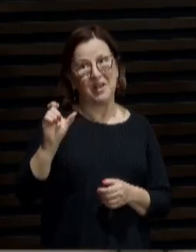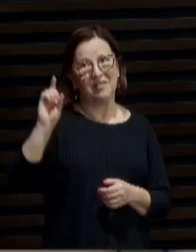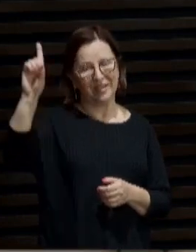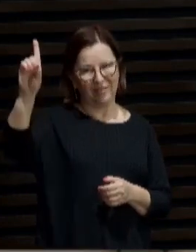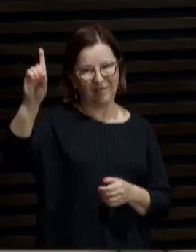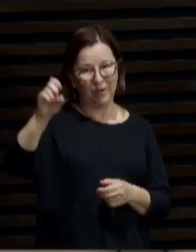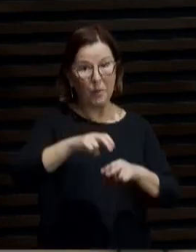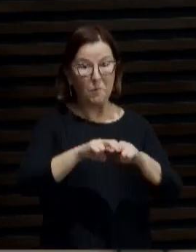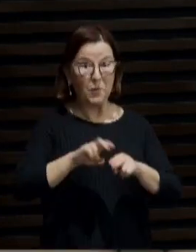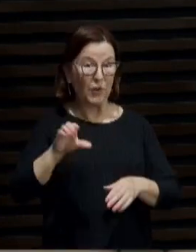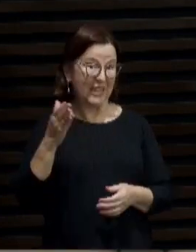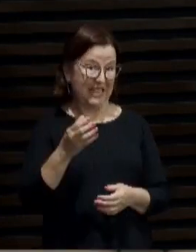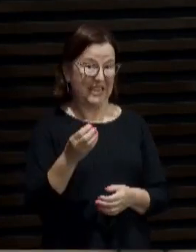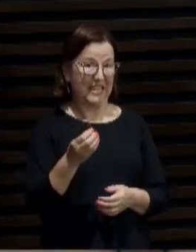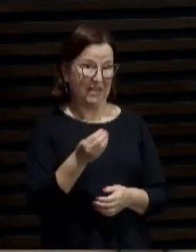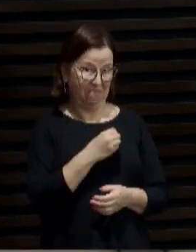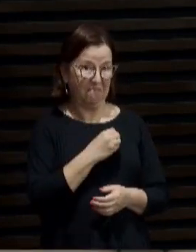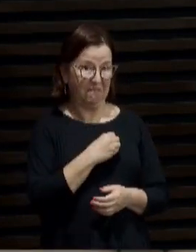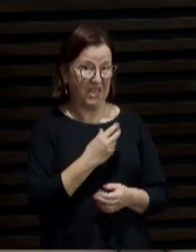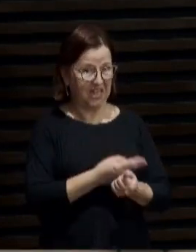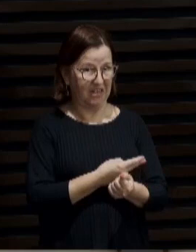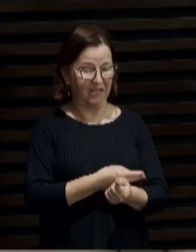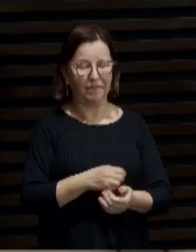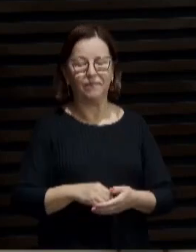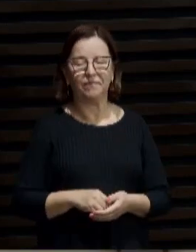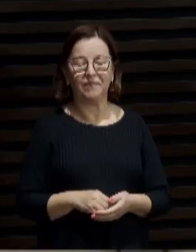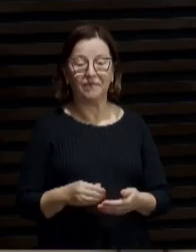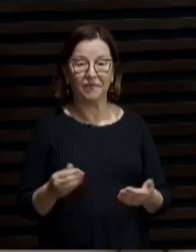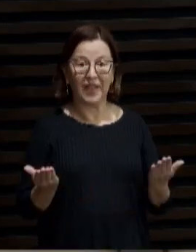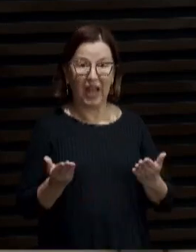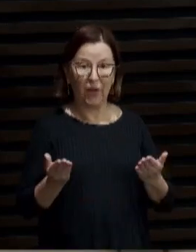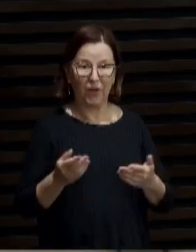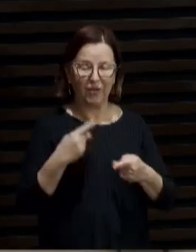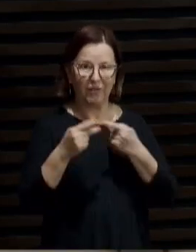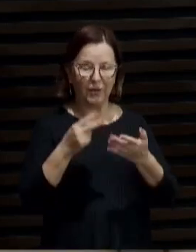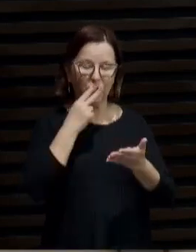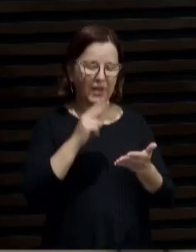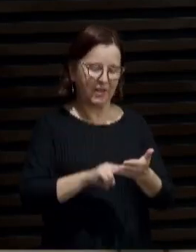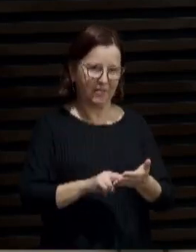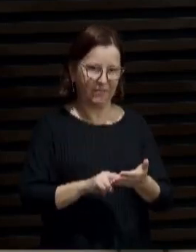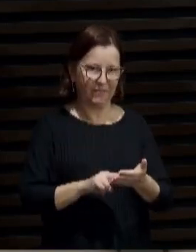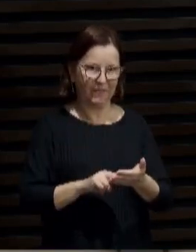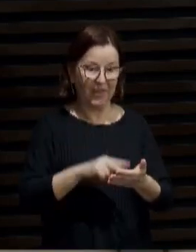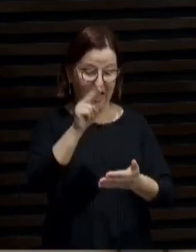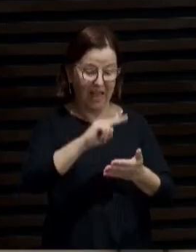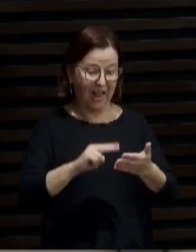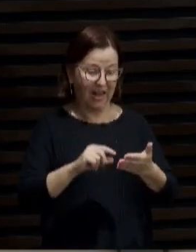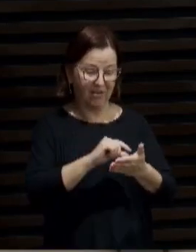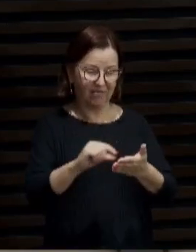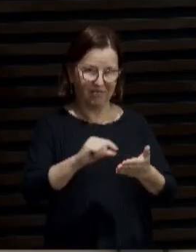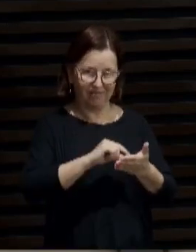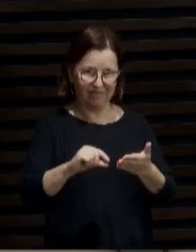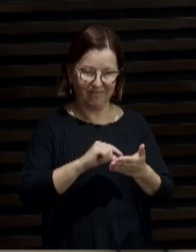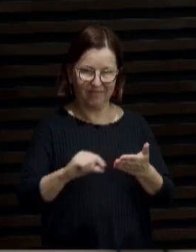Vamos então ao conteúdo da carta. Então nós vamos ler verso a verso a carta novamente